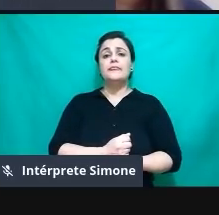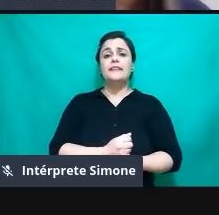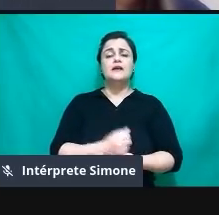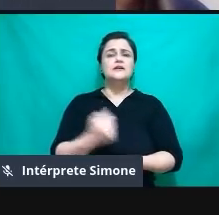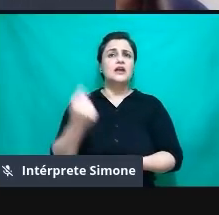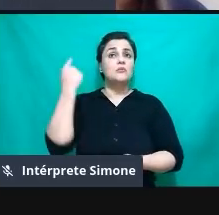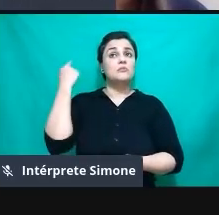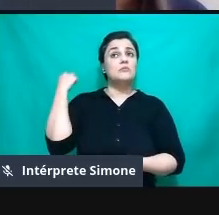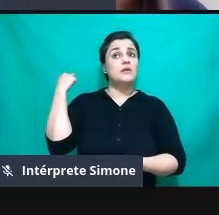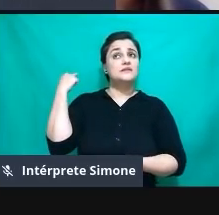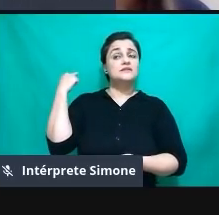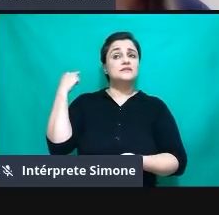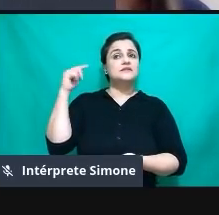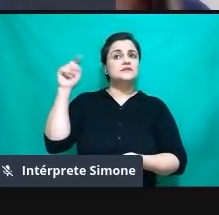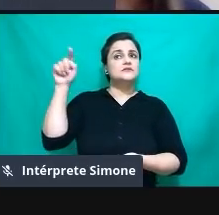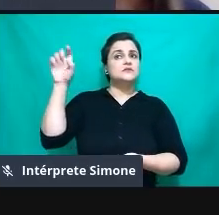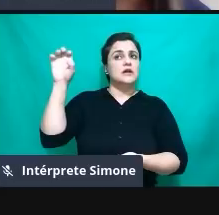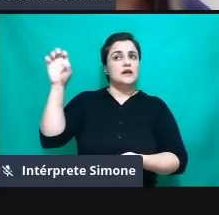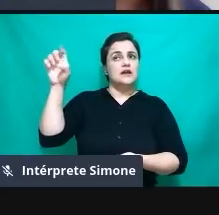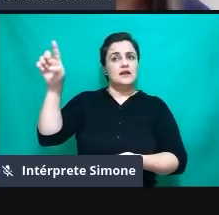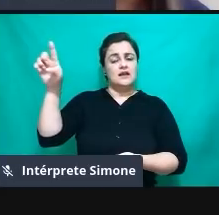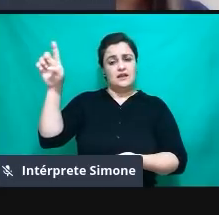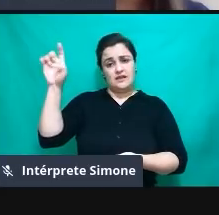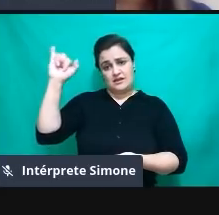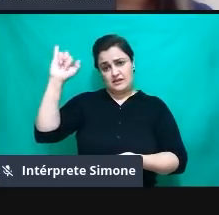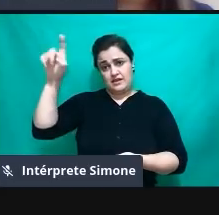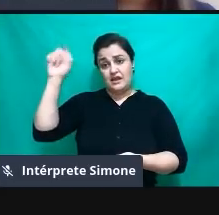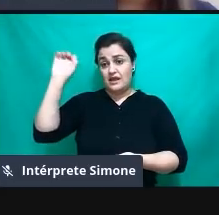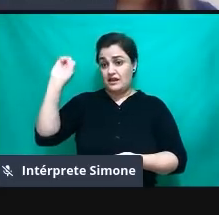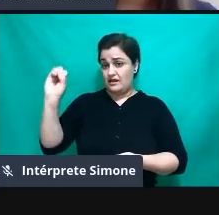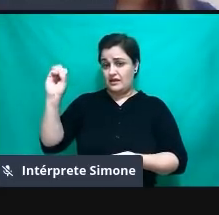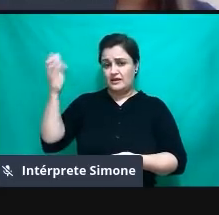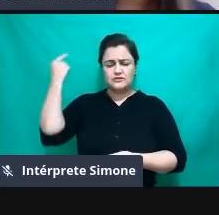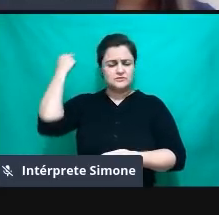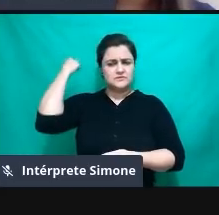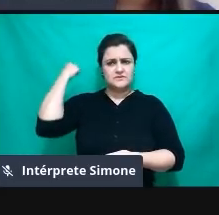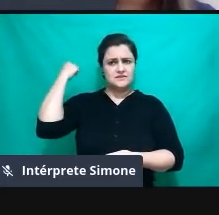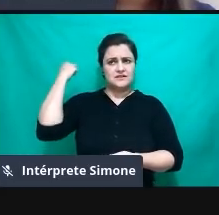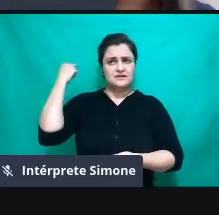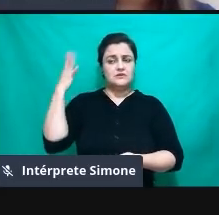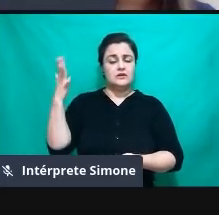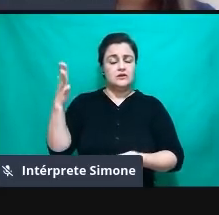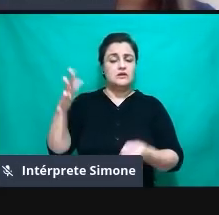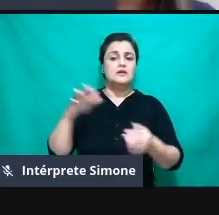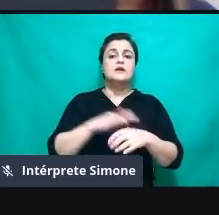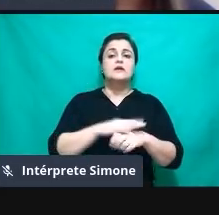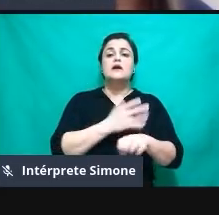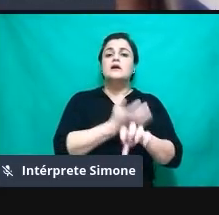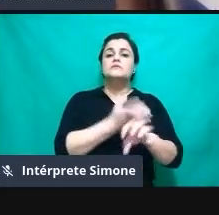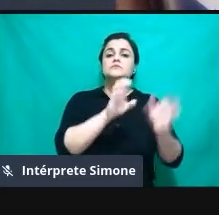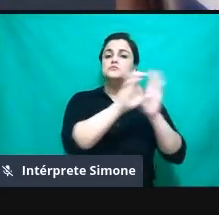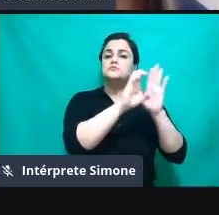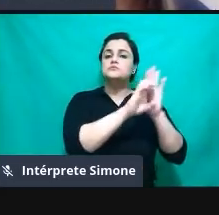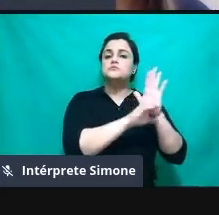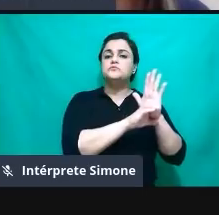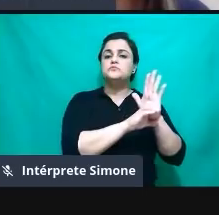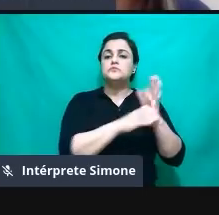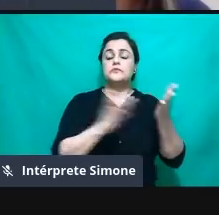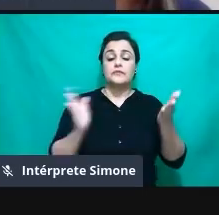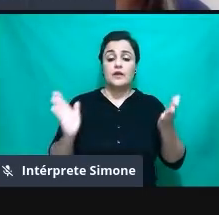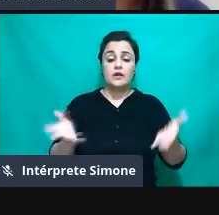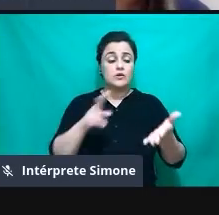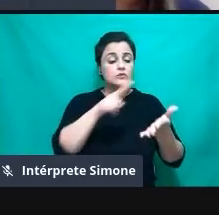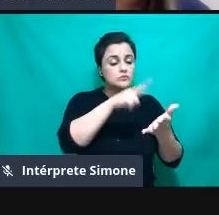a leitura e escuta. Então, vocês vejam que nós tínhamos mais, assim, um foco na leitura, agora também é